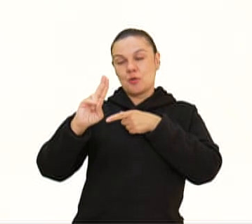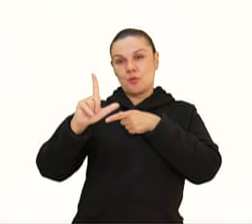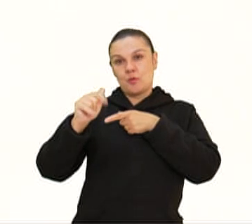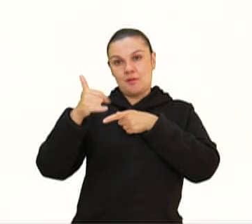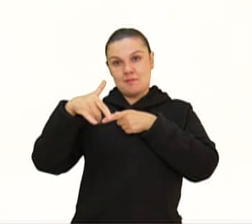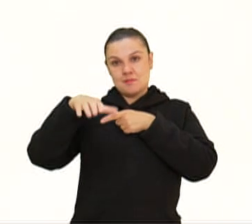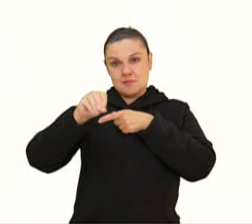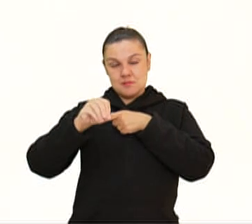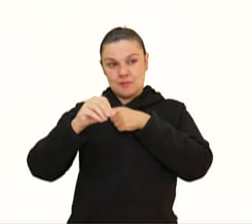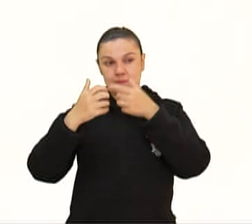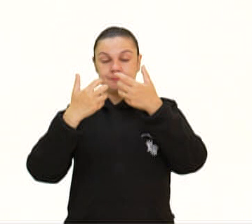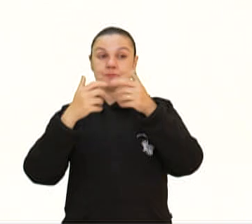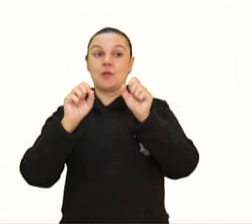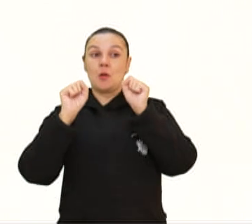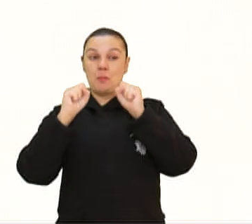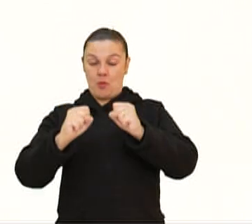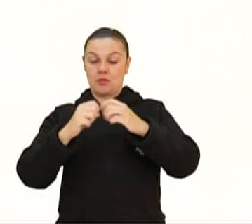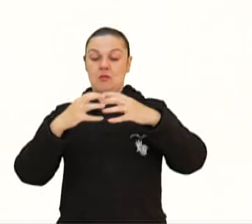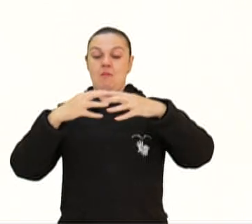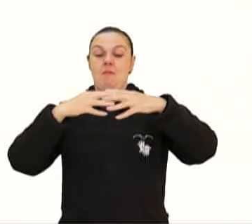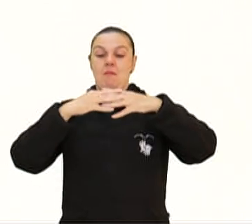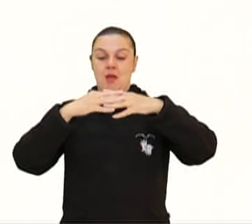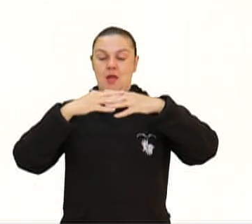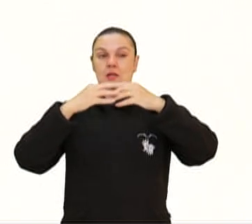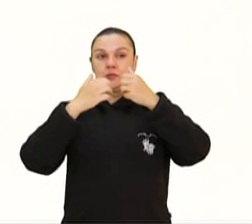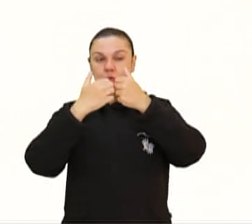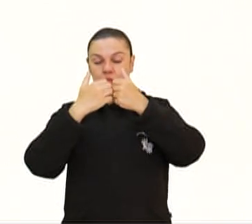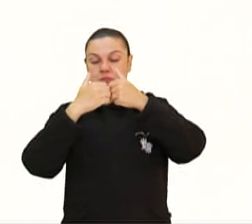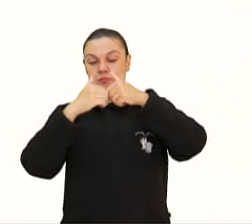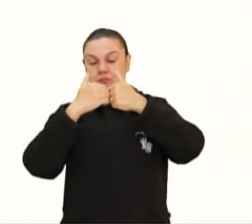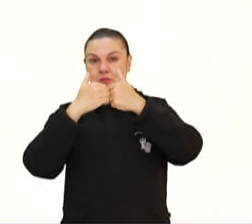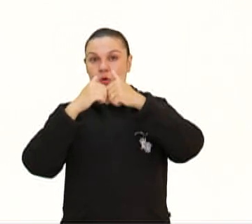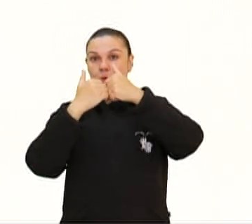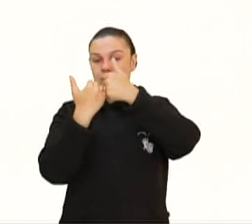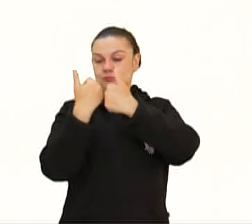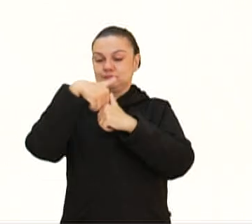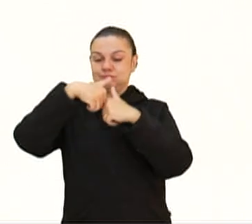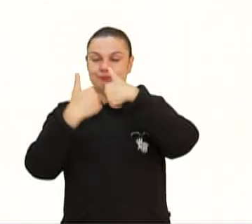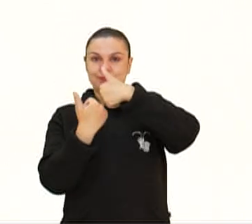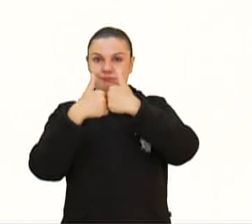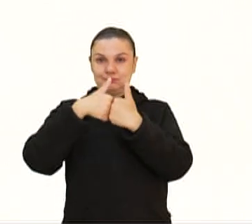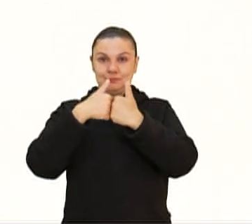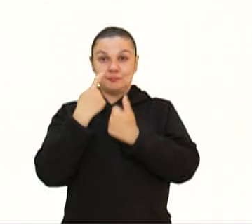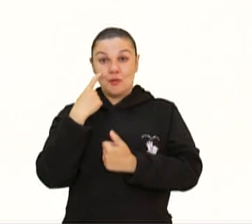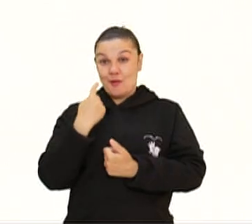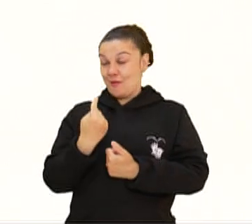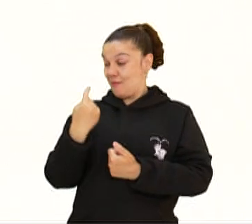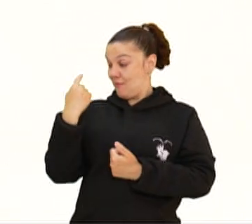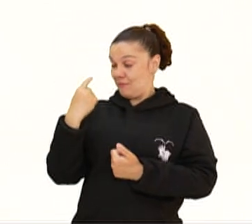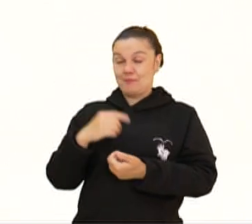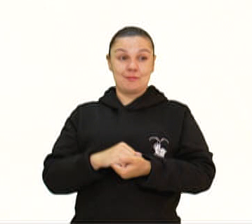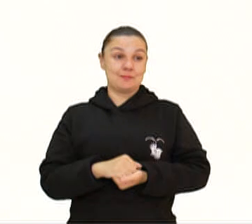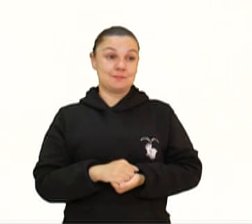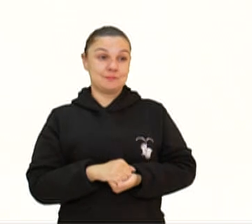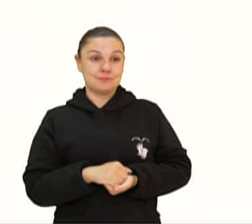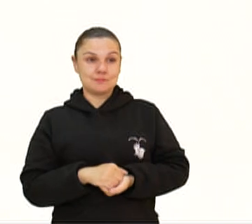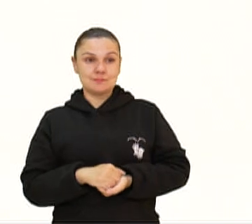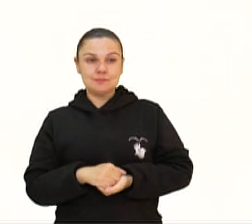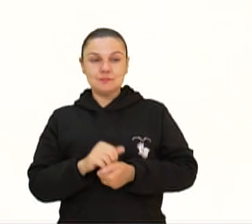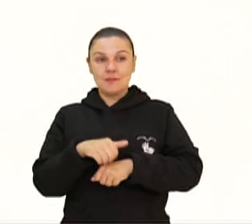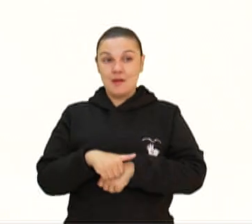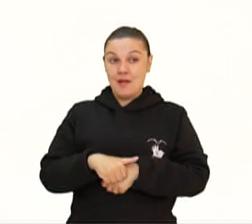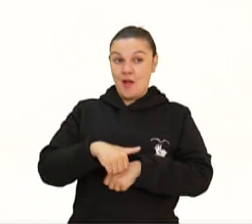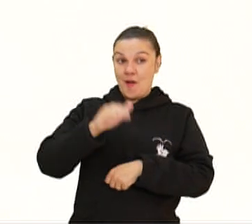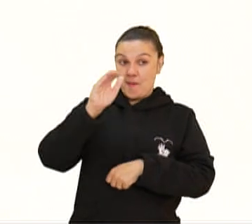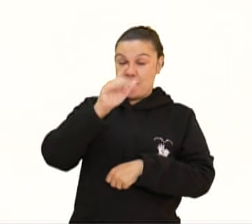Elas podem ser imóveis, semimóveis ou móvel. Notem que a maior parte das